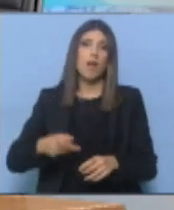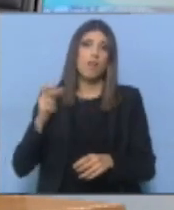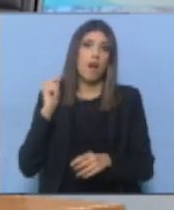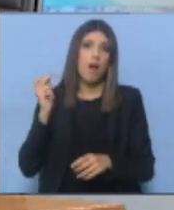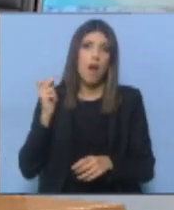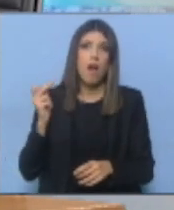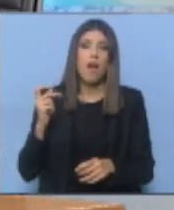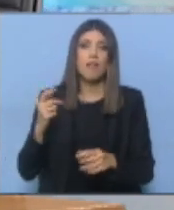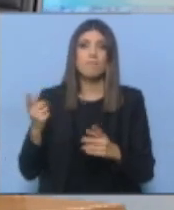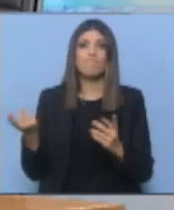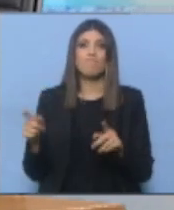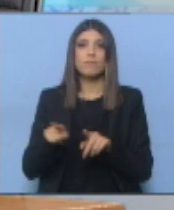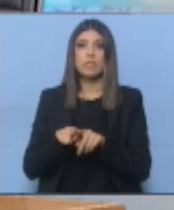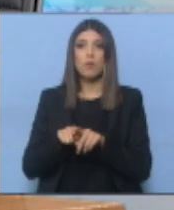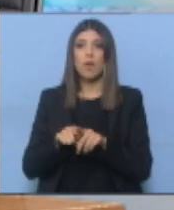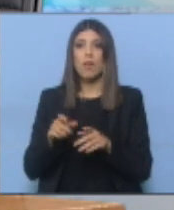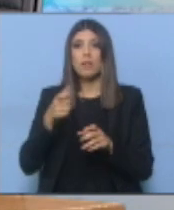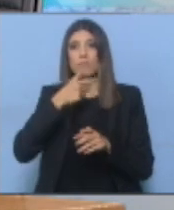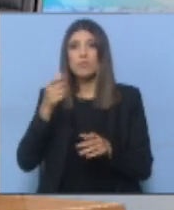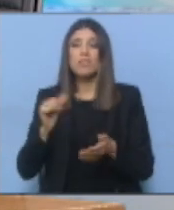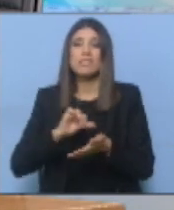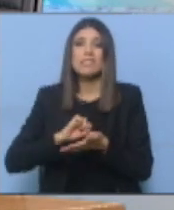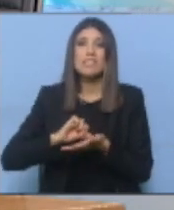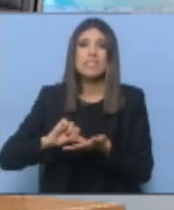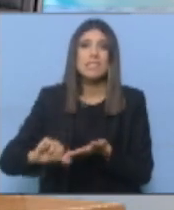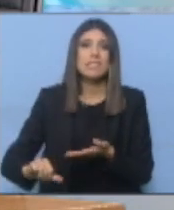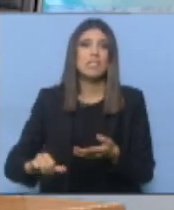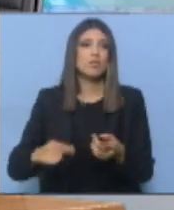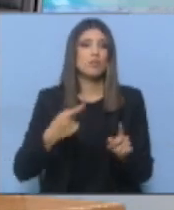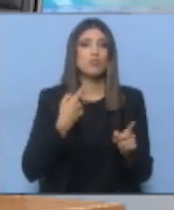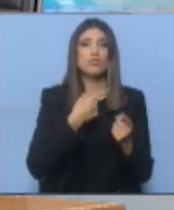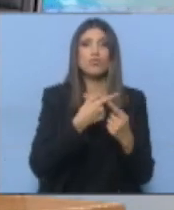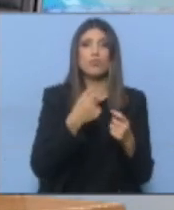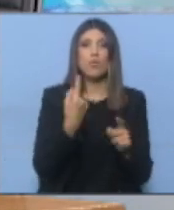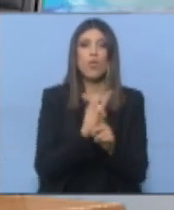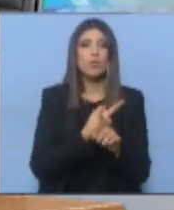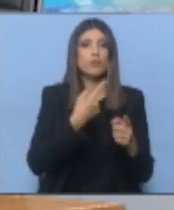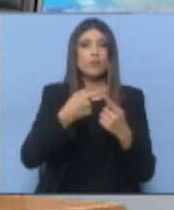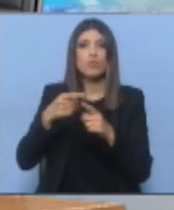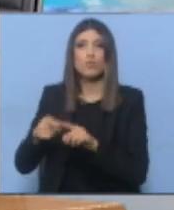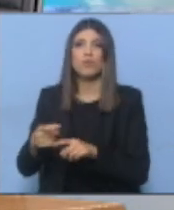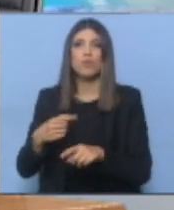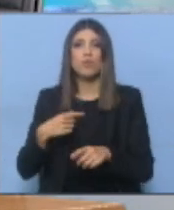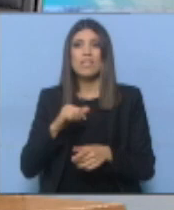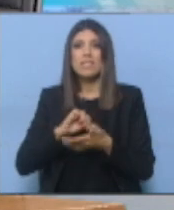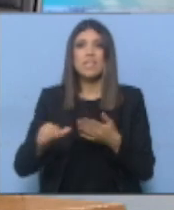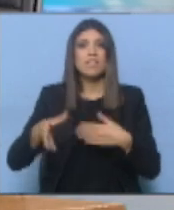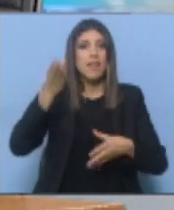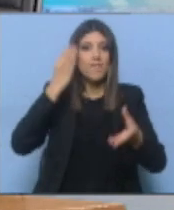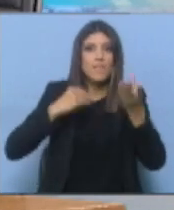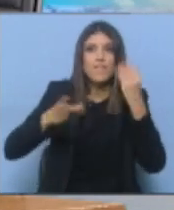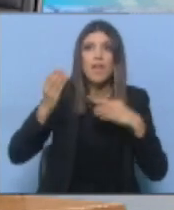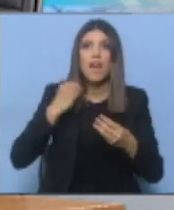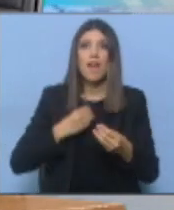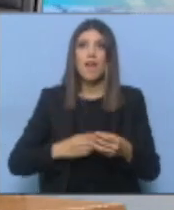desemprego prolongado, em que as pessoas desistem de uma série de aspectos de qualificação, de formação, a